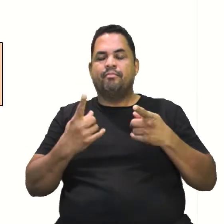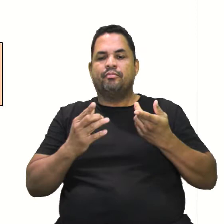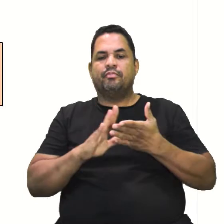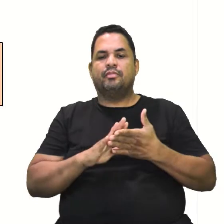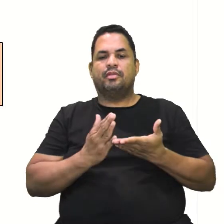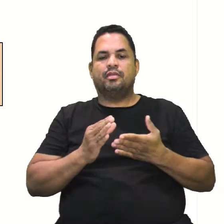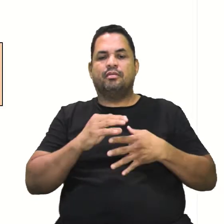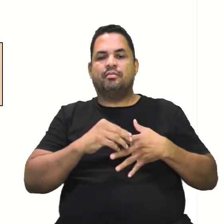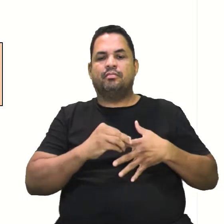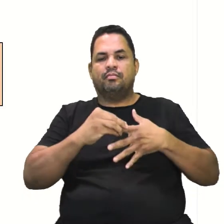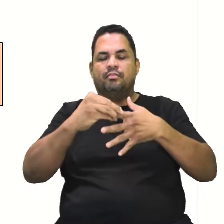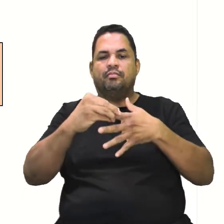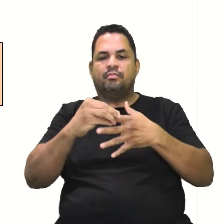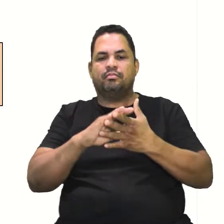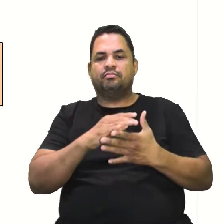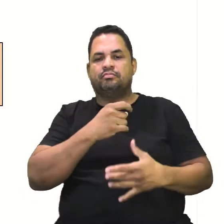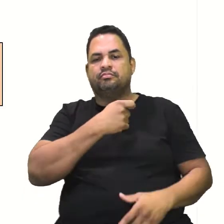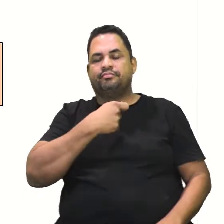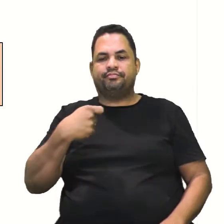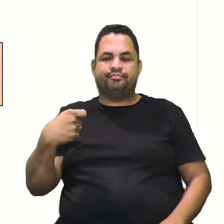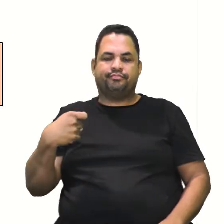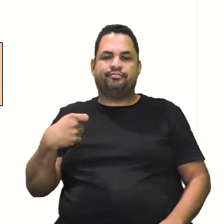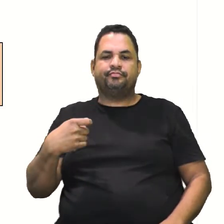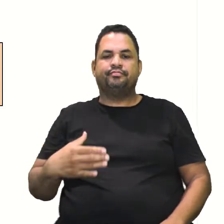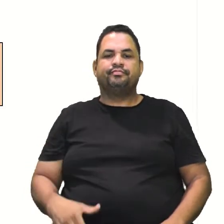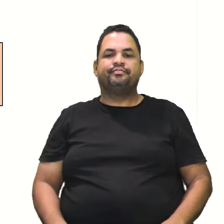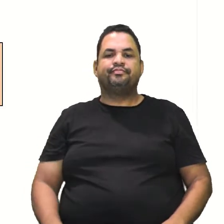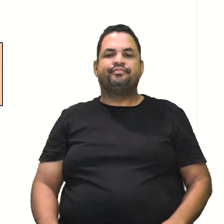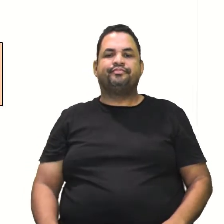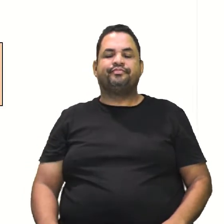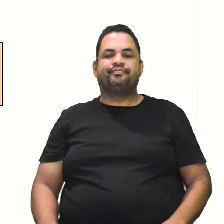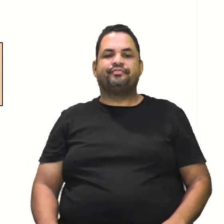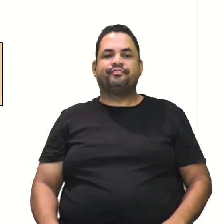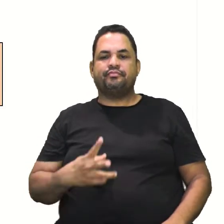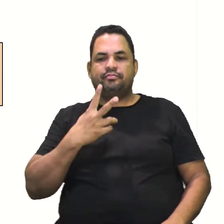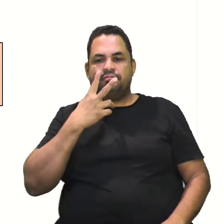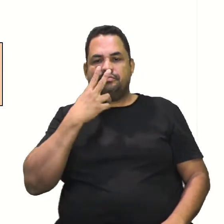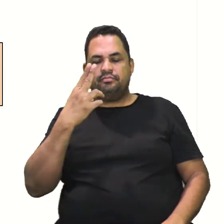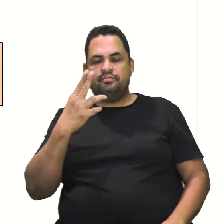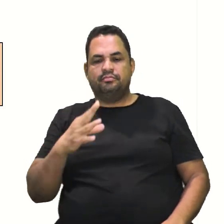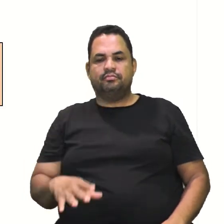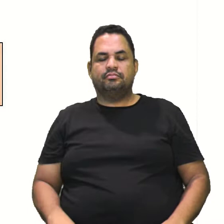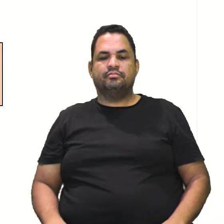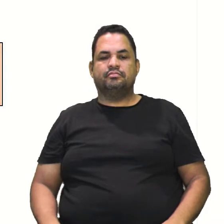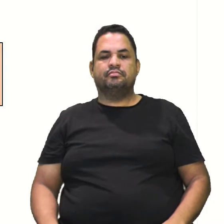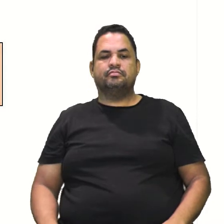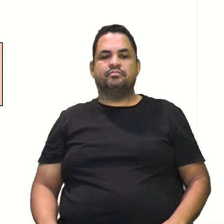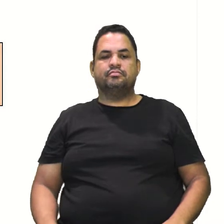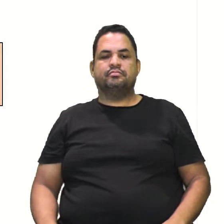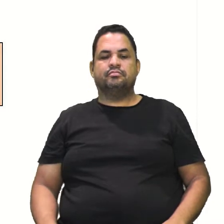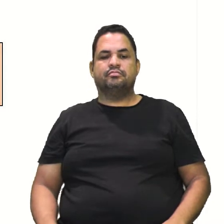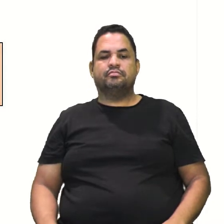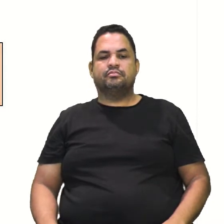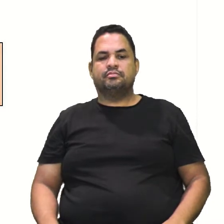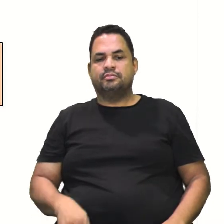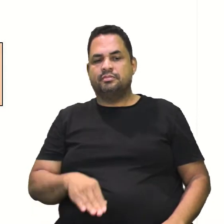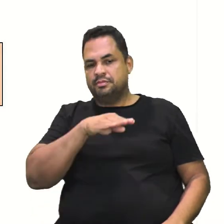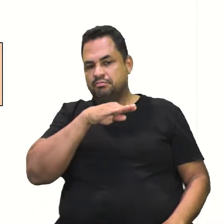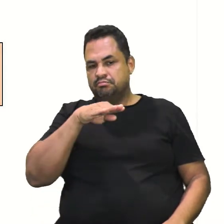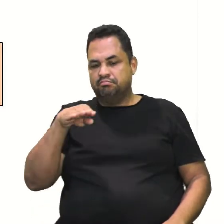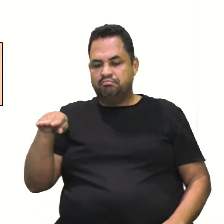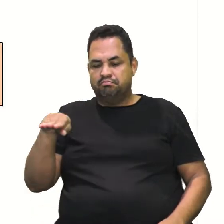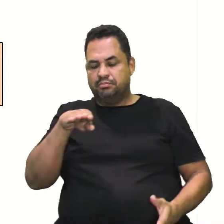forma, quem domina aqui é o meu x. Vocês estão vendo aqui? Aparentemente, o eixo real é um eixo paralelo ao eixo